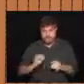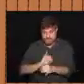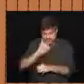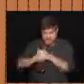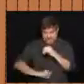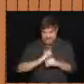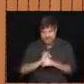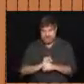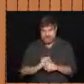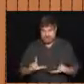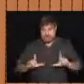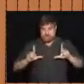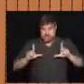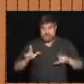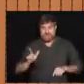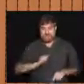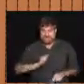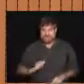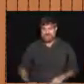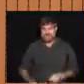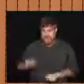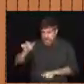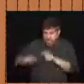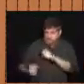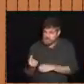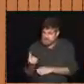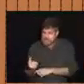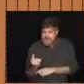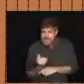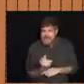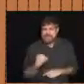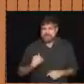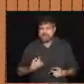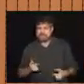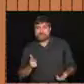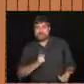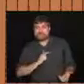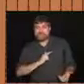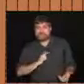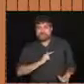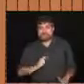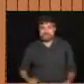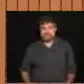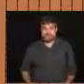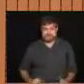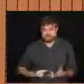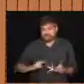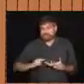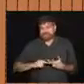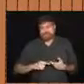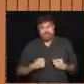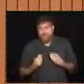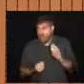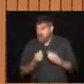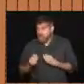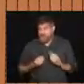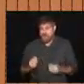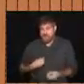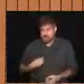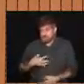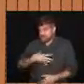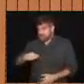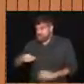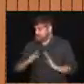internet e aparece vários casos individuais das pessoas que têm as mais diversas necessidades. Mas